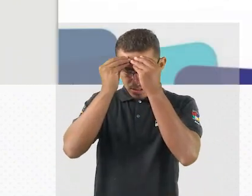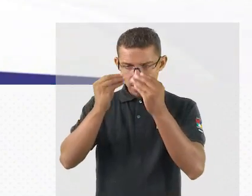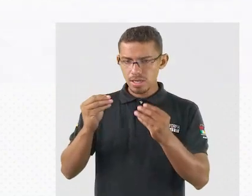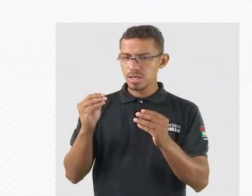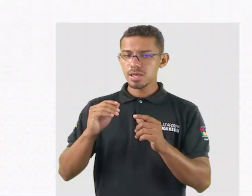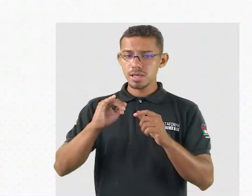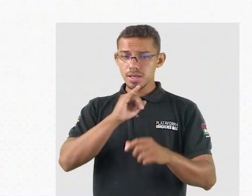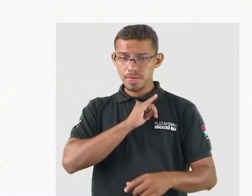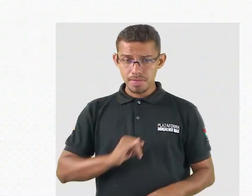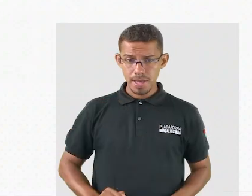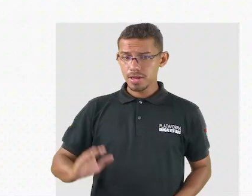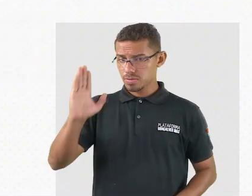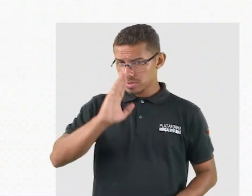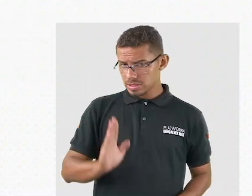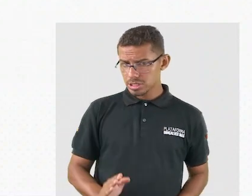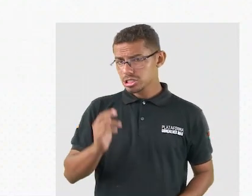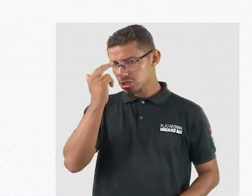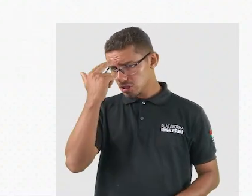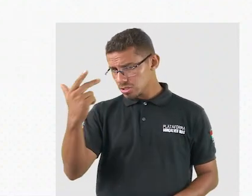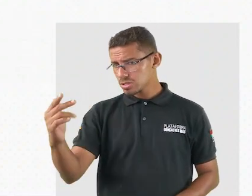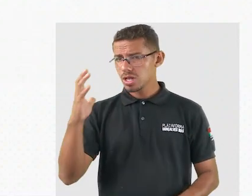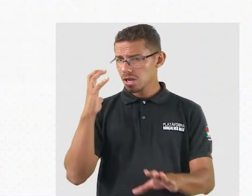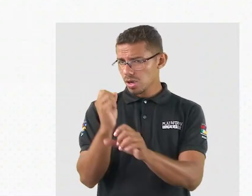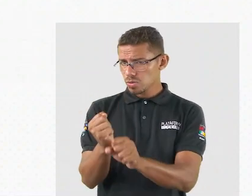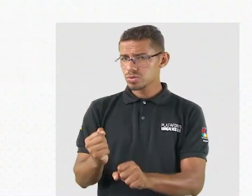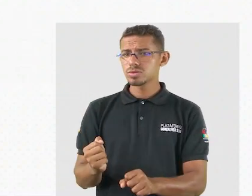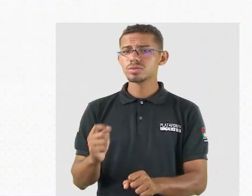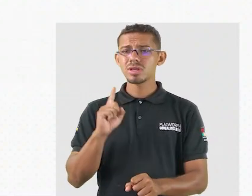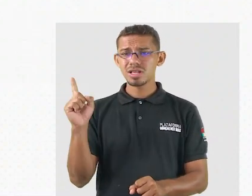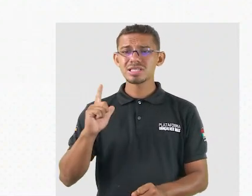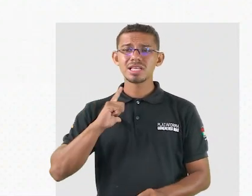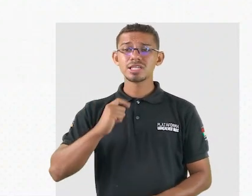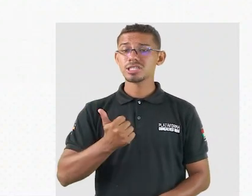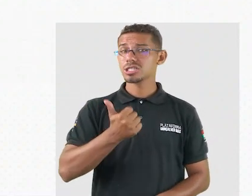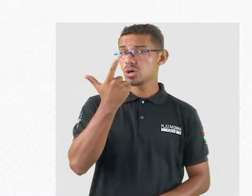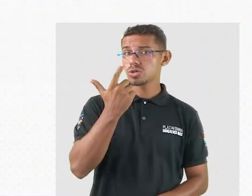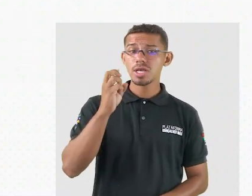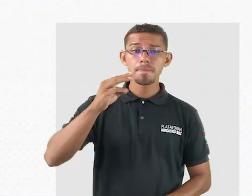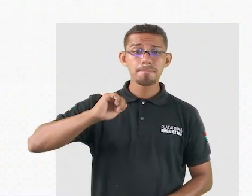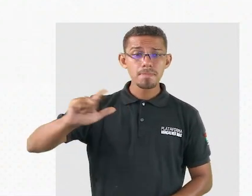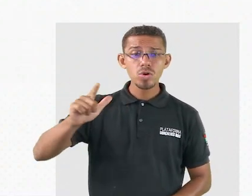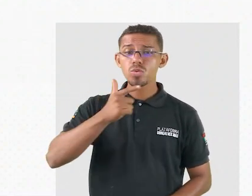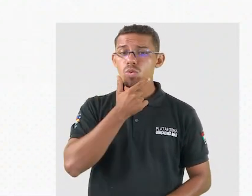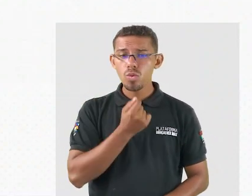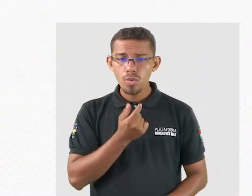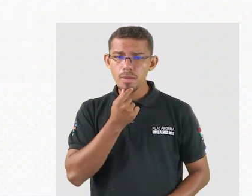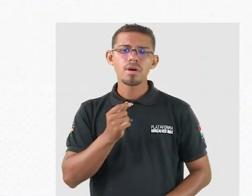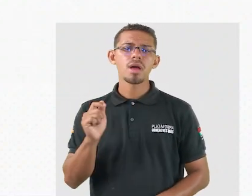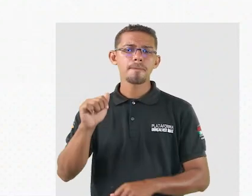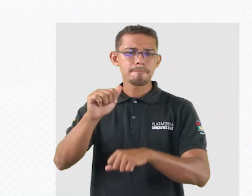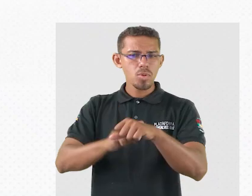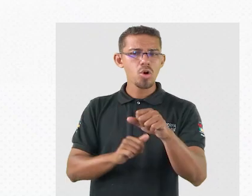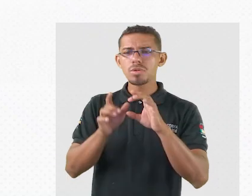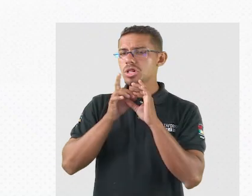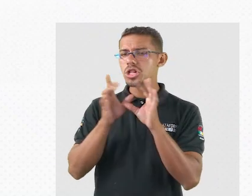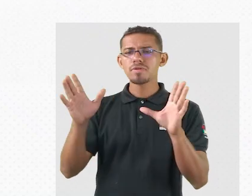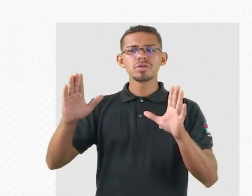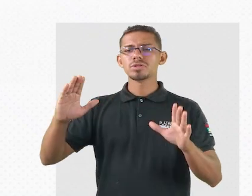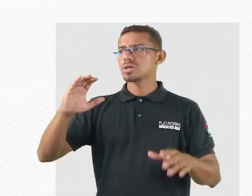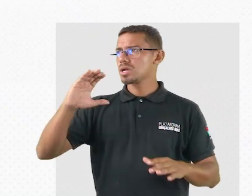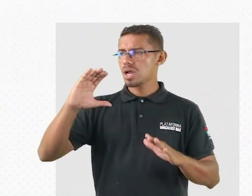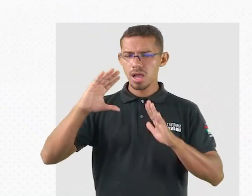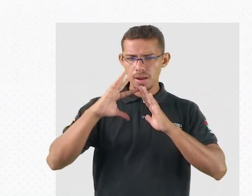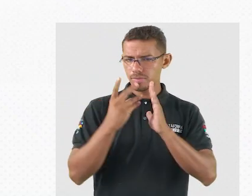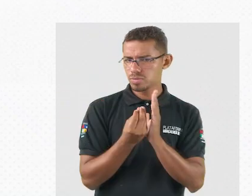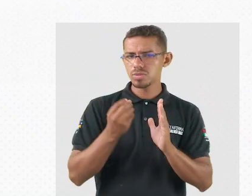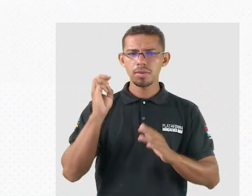Império Brasileiro. Historiadores calculam que ela chegou a envolver 12 mil homens, muitos dos quais eram pobres e livres, caboclos maranhenses,